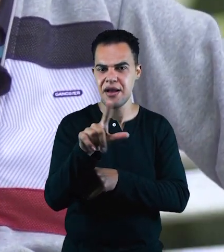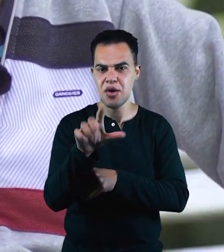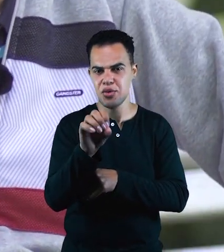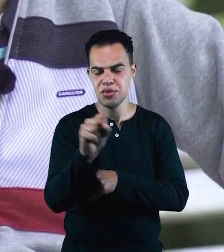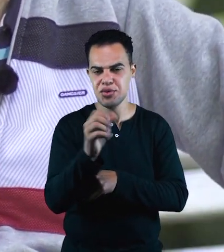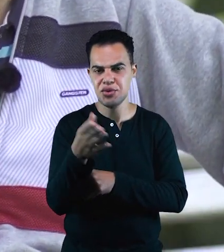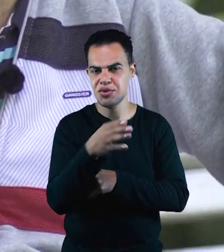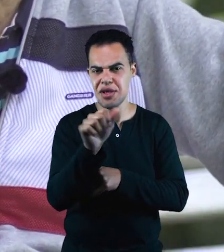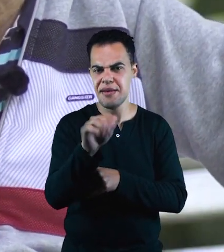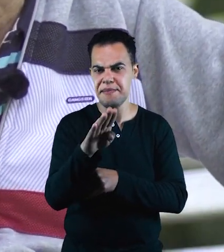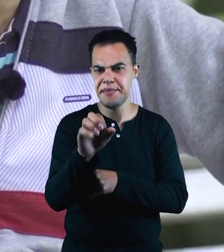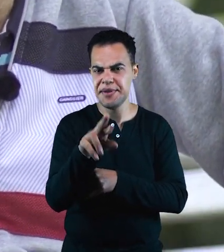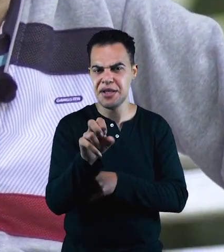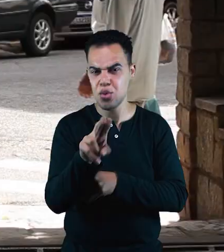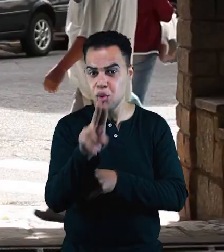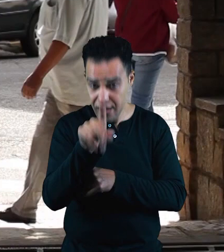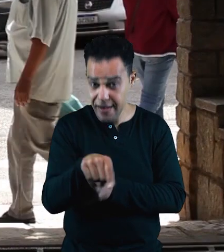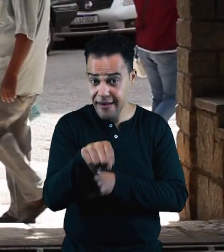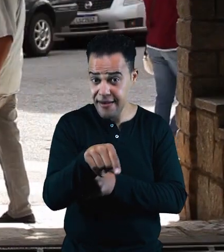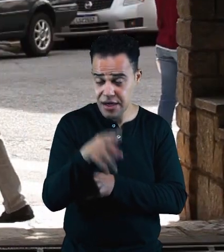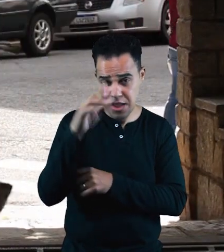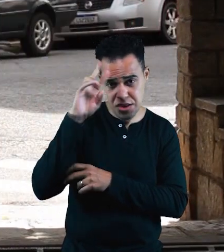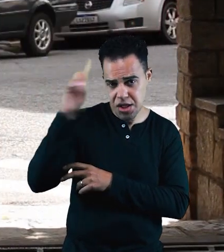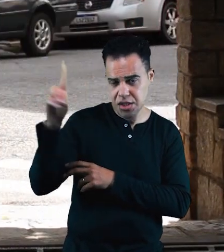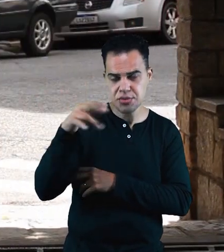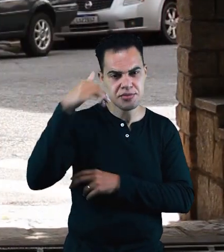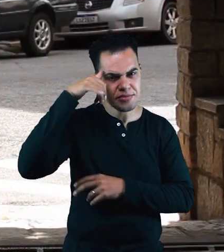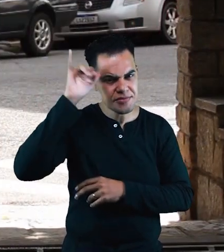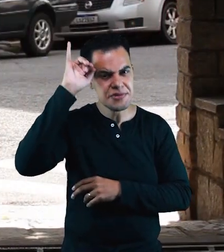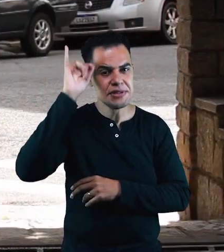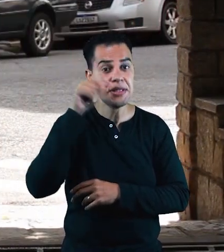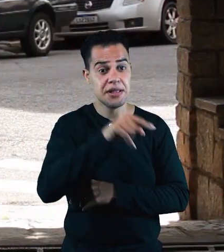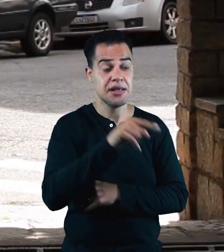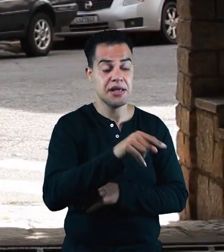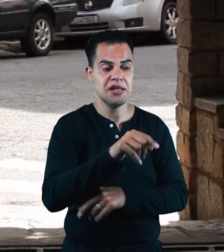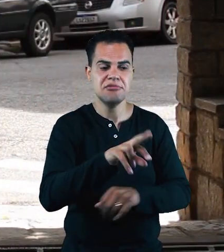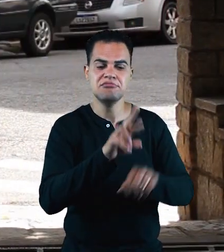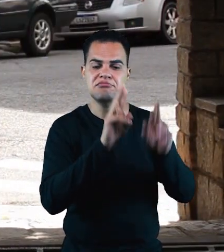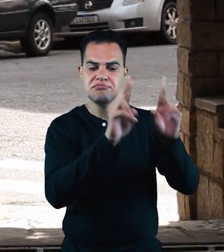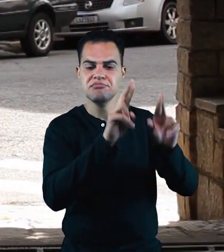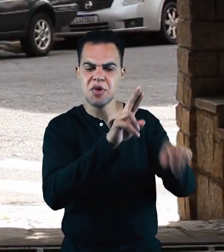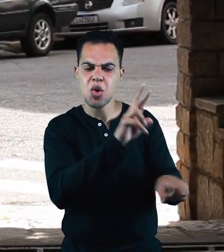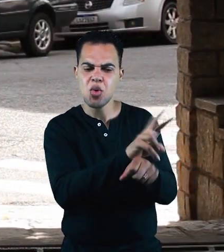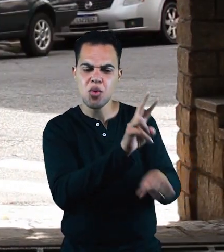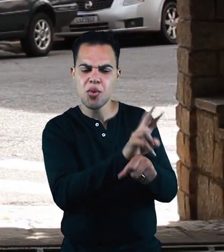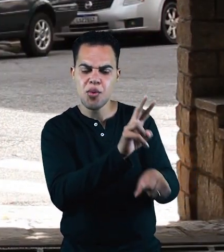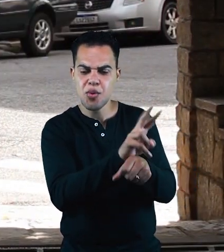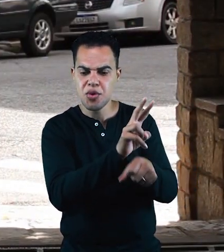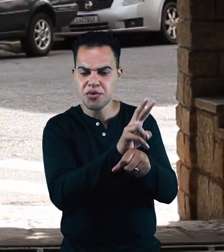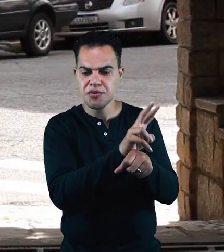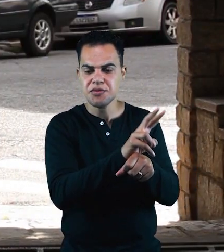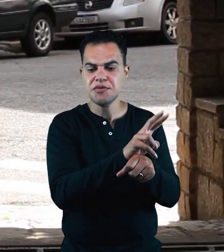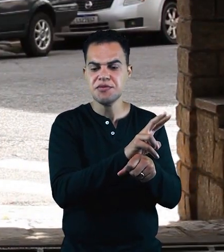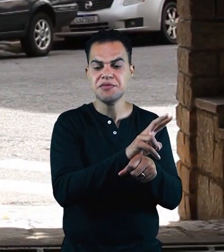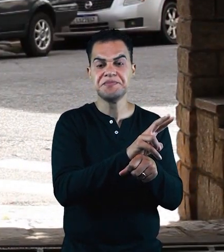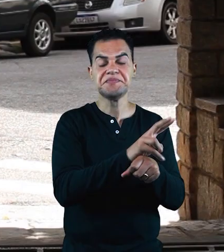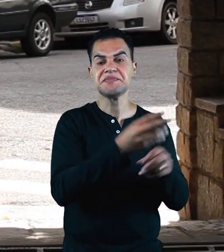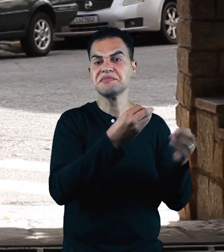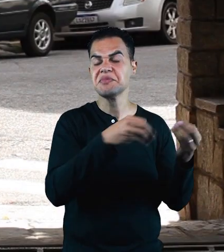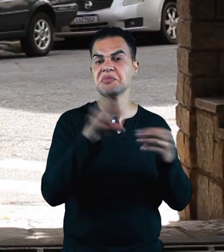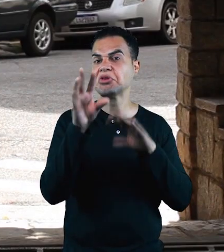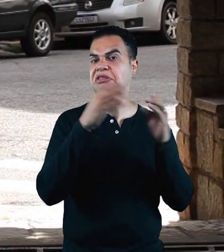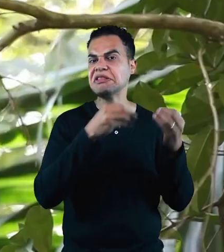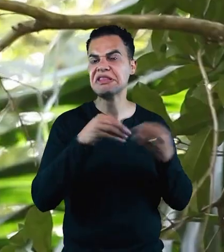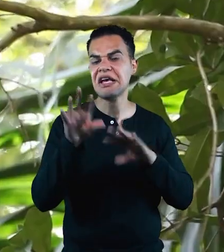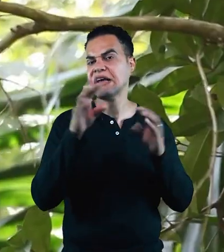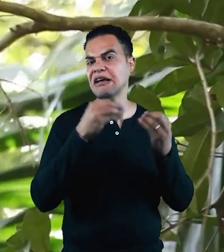fazendeiro, na fazenda lá em Boa Sorte, que cultivou isso e exportava até na época em que não